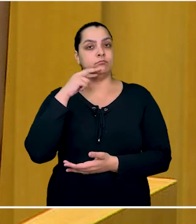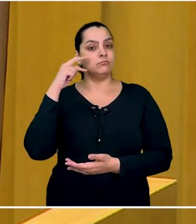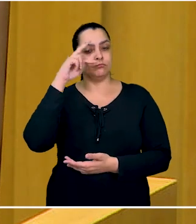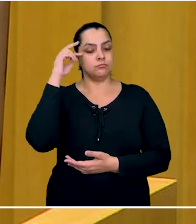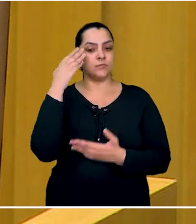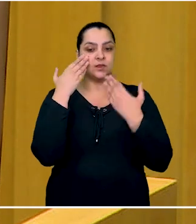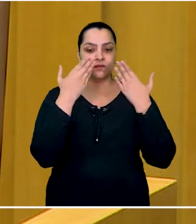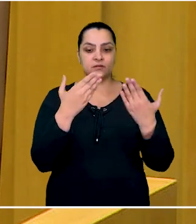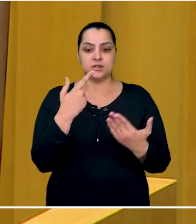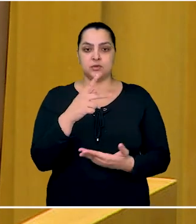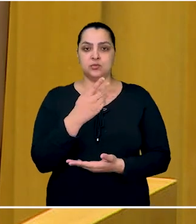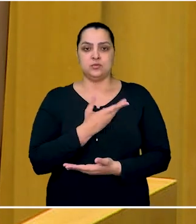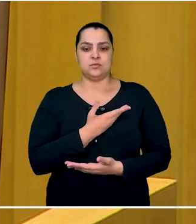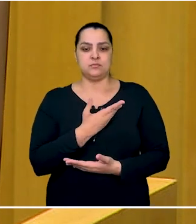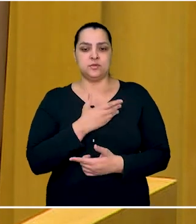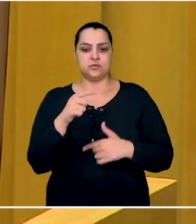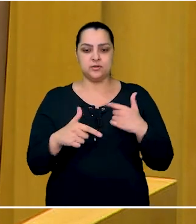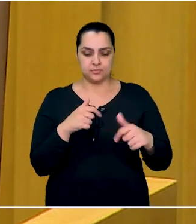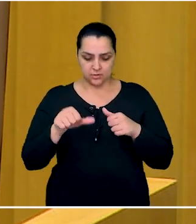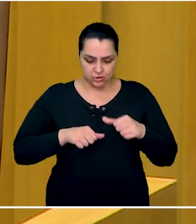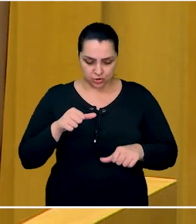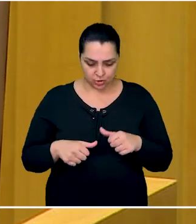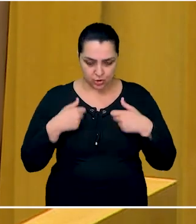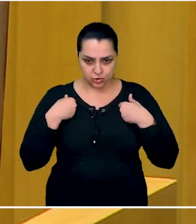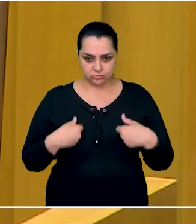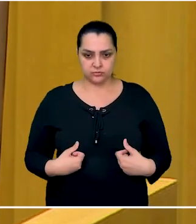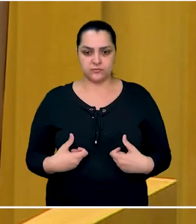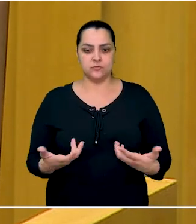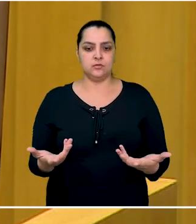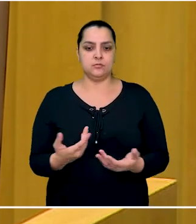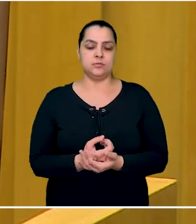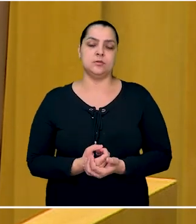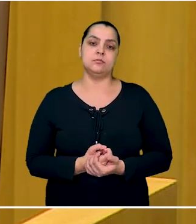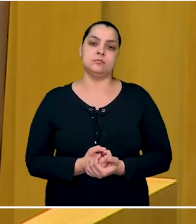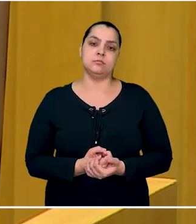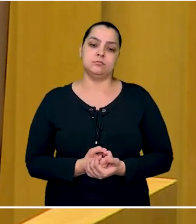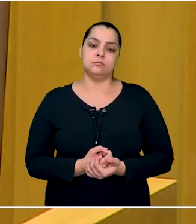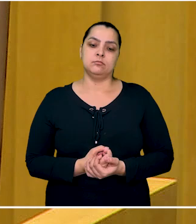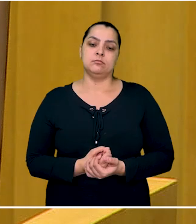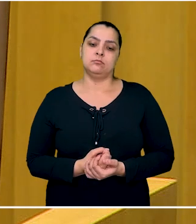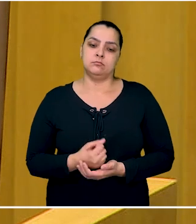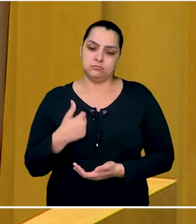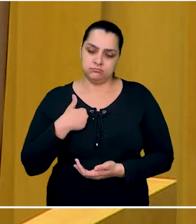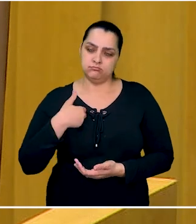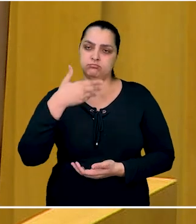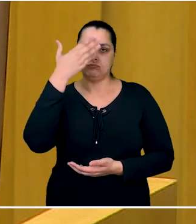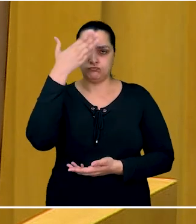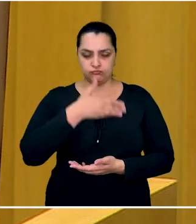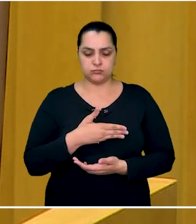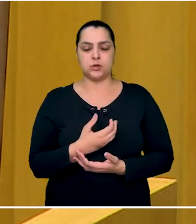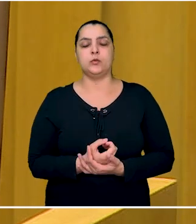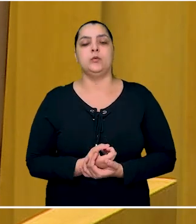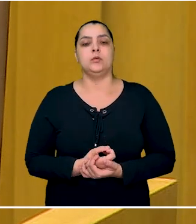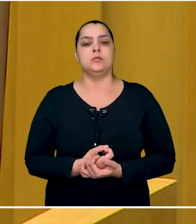roupas íntimas na frente de suas colegas de trabalho ao efetuar a troca de uniforme. Portanto, reconheço